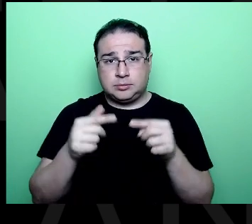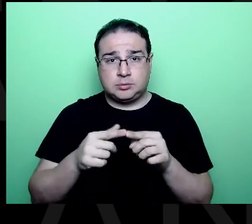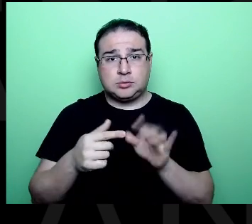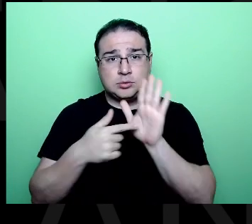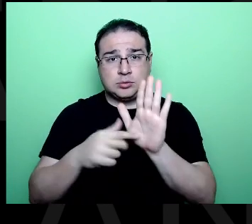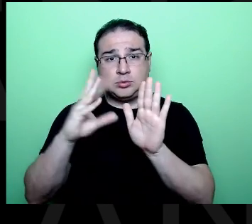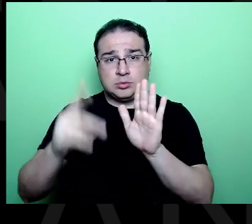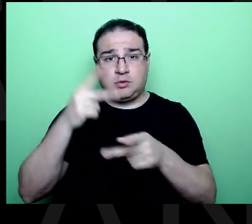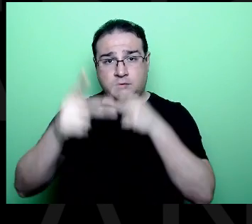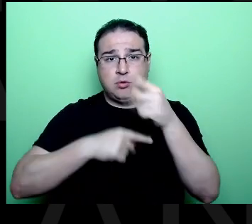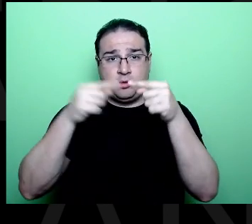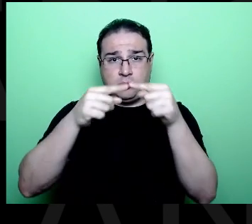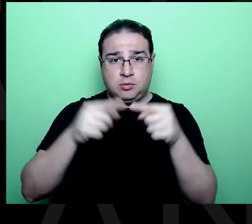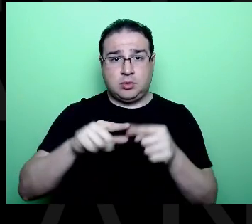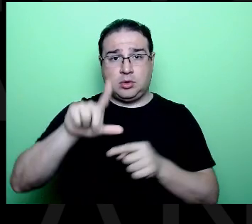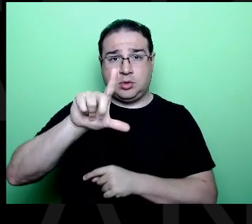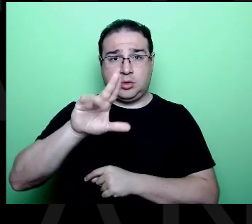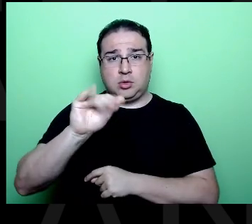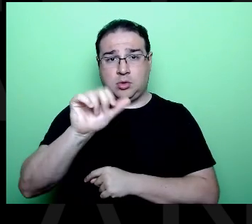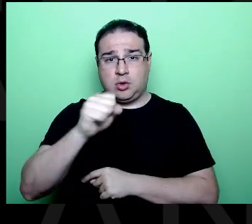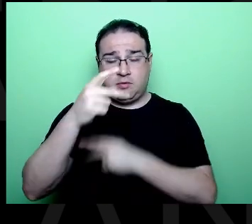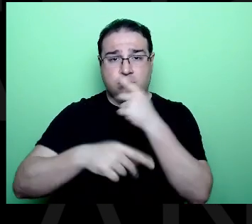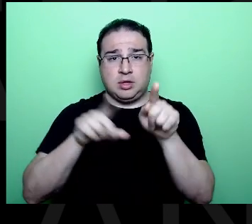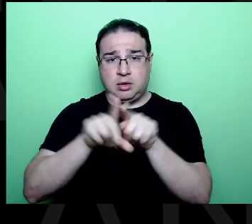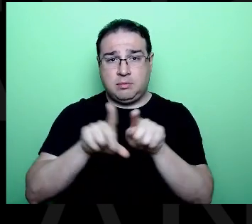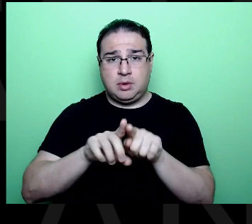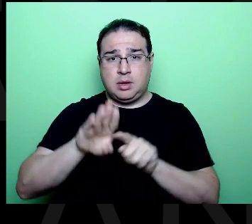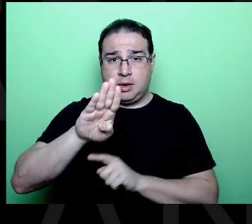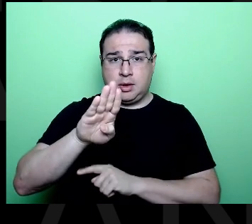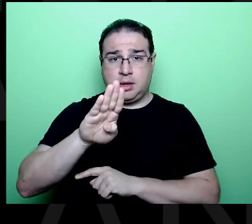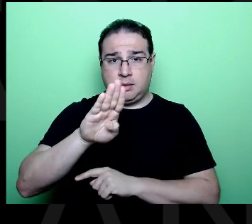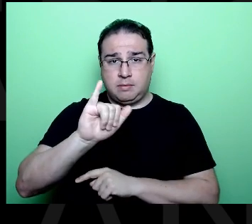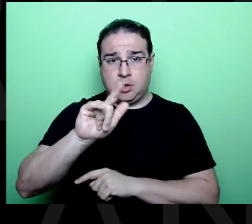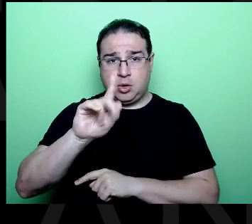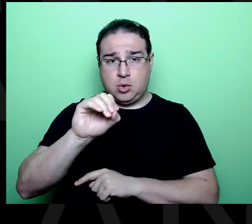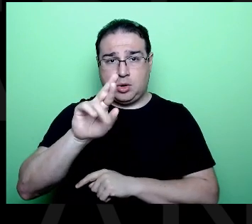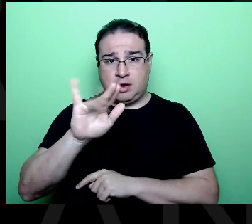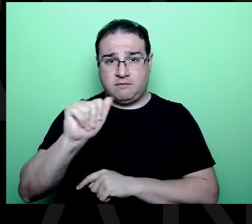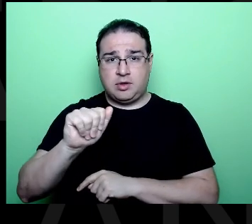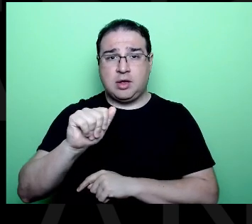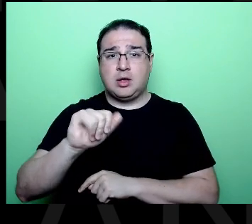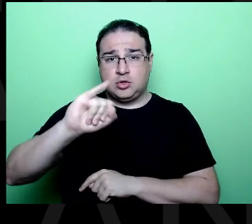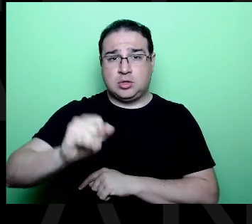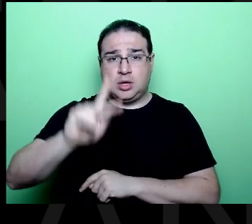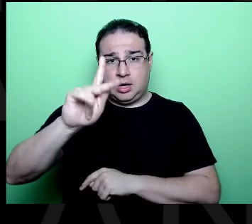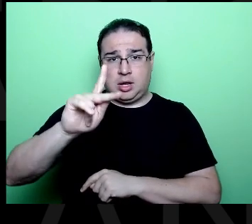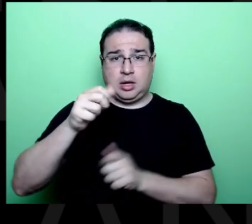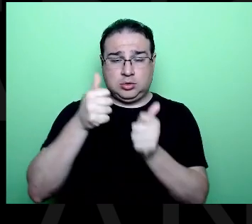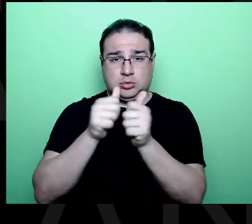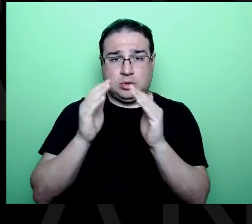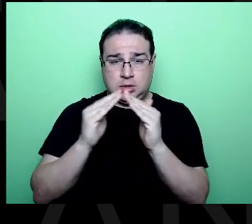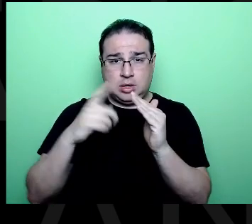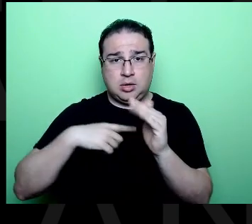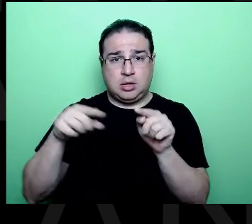também de encarar Agora, isso. no caso que você citou do Lucas, que está fazendo a biografia do JK,